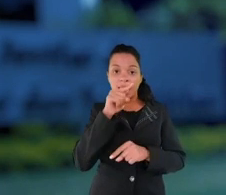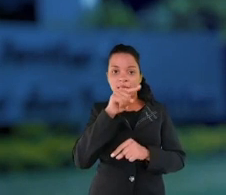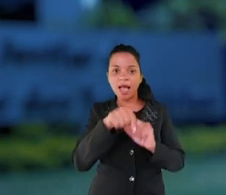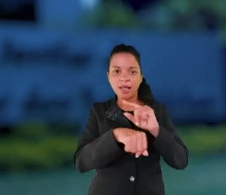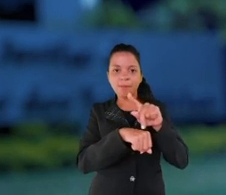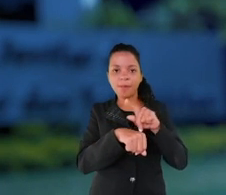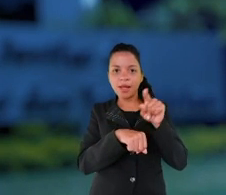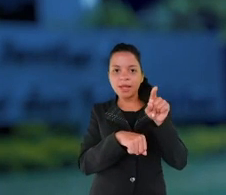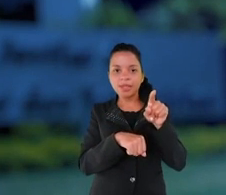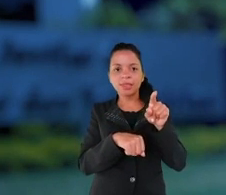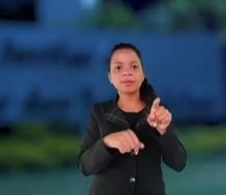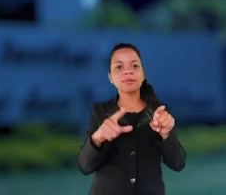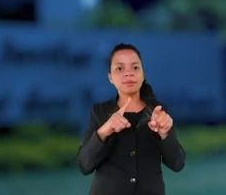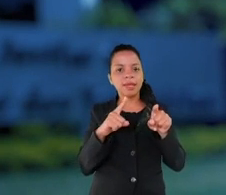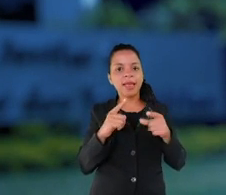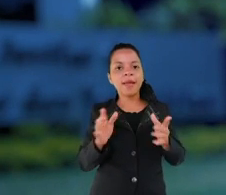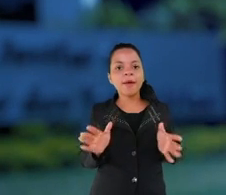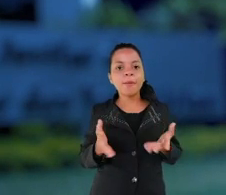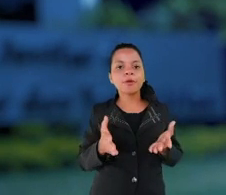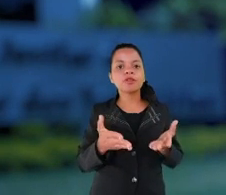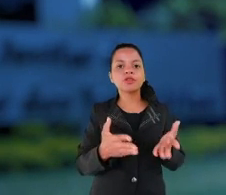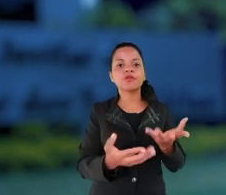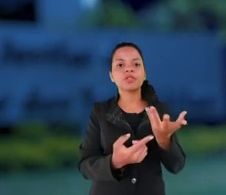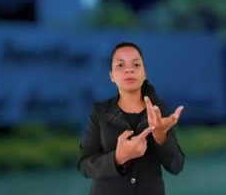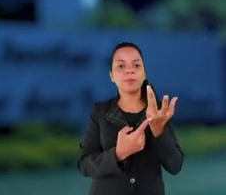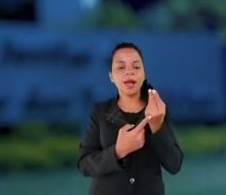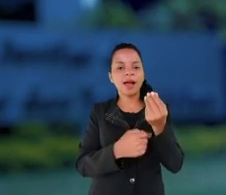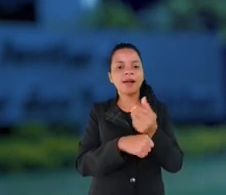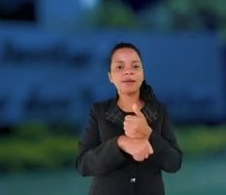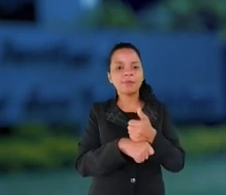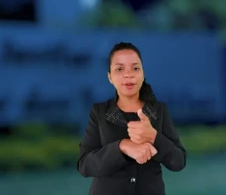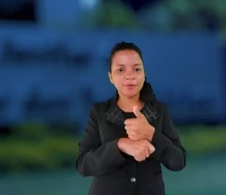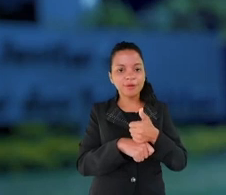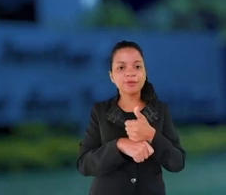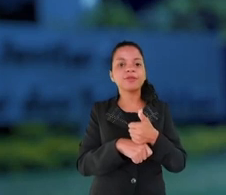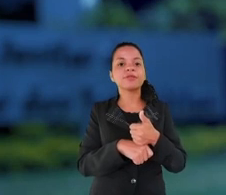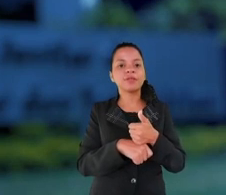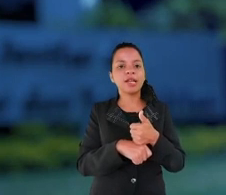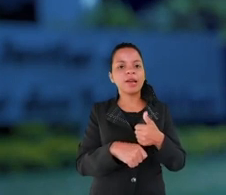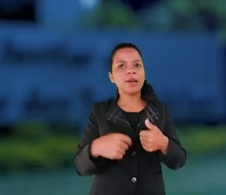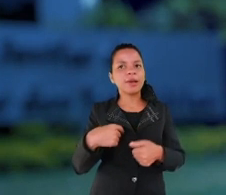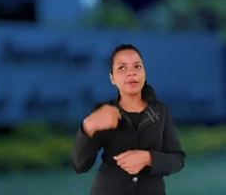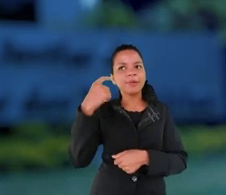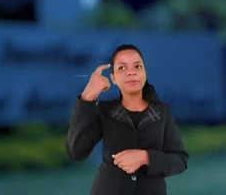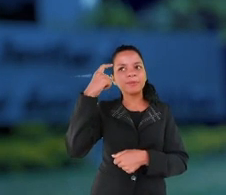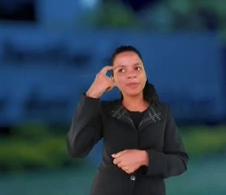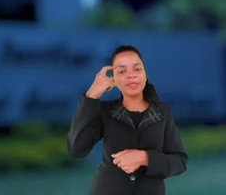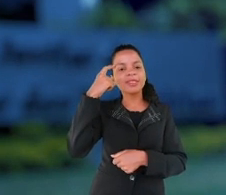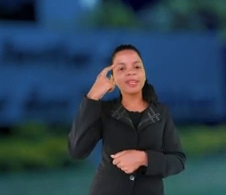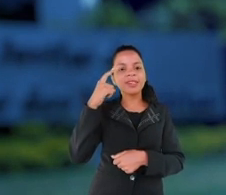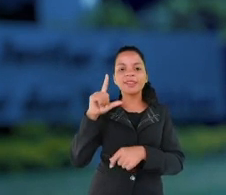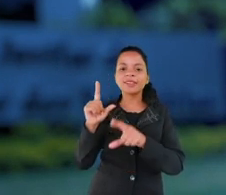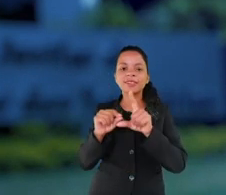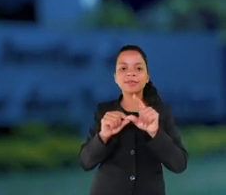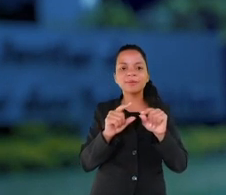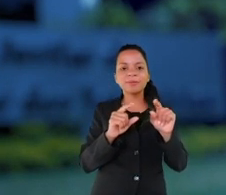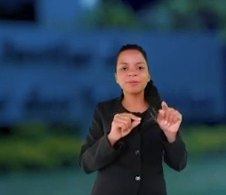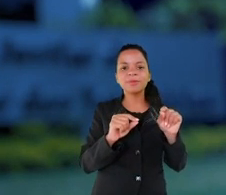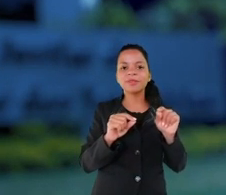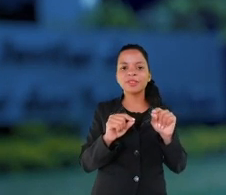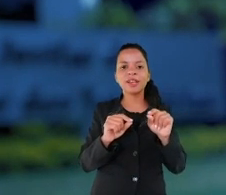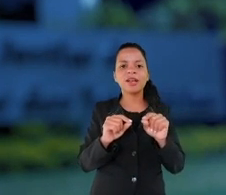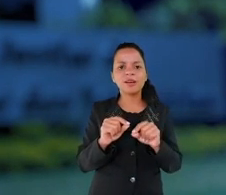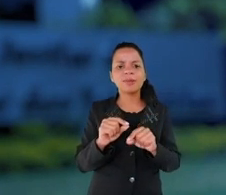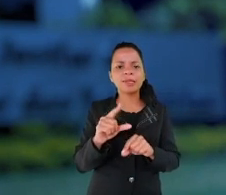artista, e antes era uma coisa que nem tinha passado pela minha cabeça, essa possibilidade como profissão. Eu acho que isso passa na cabeça de muitos